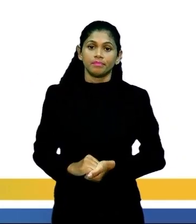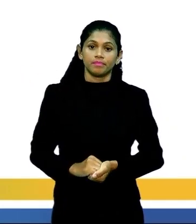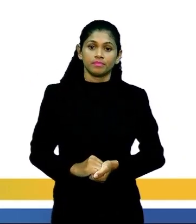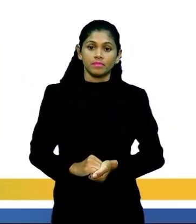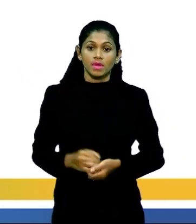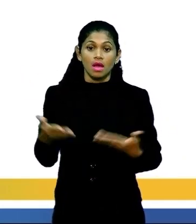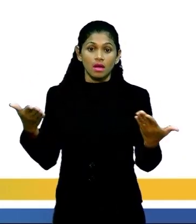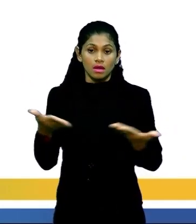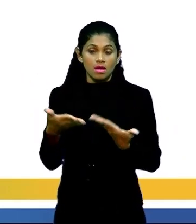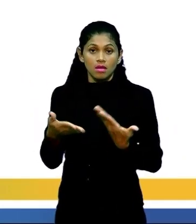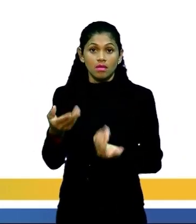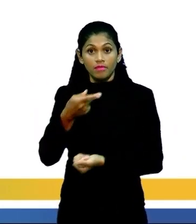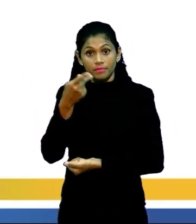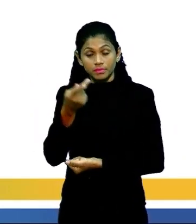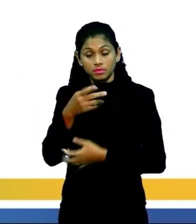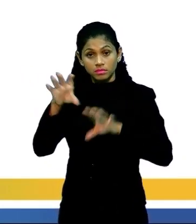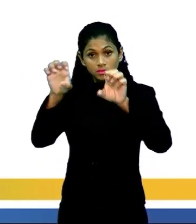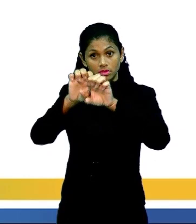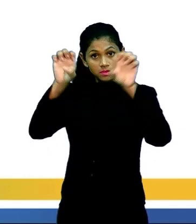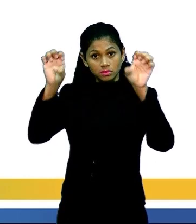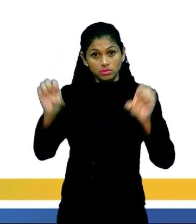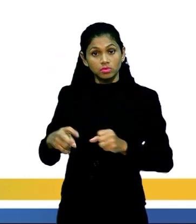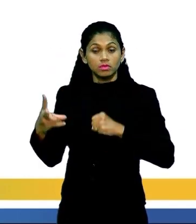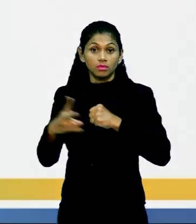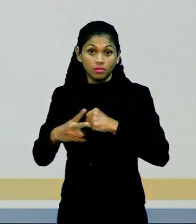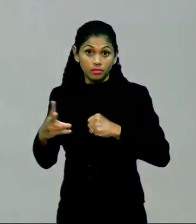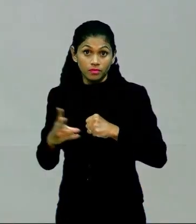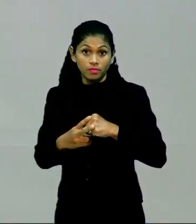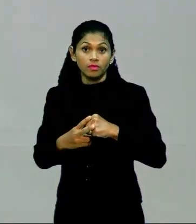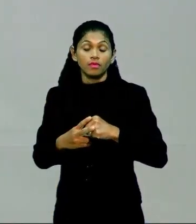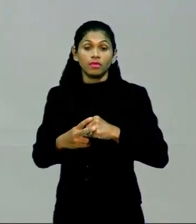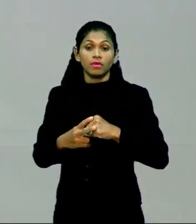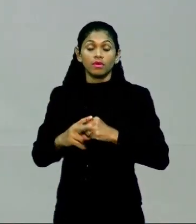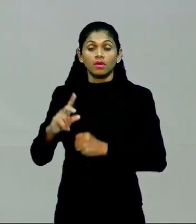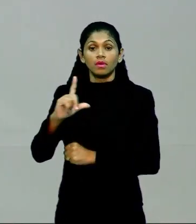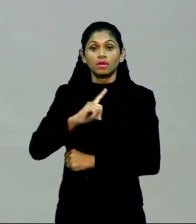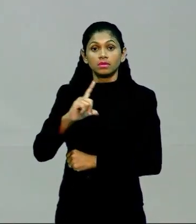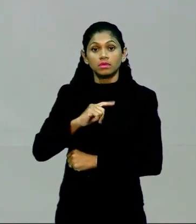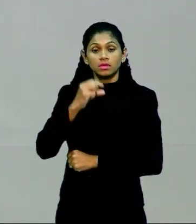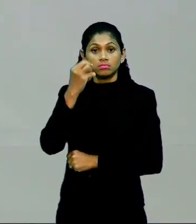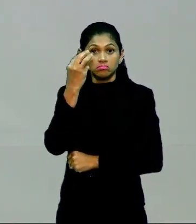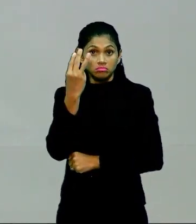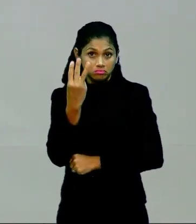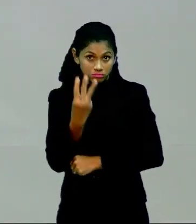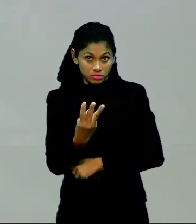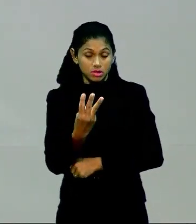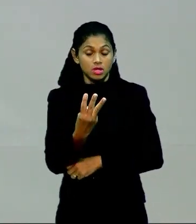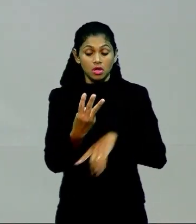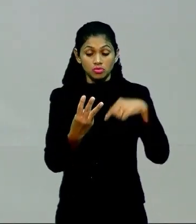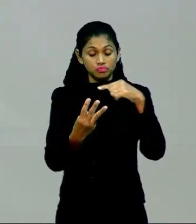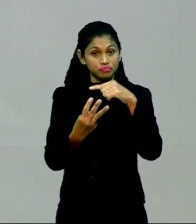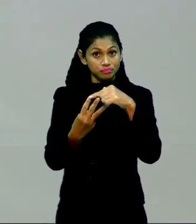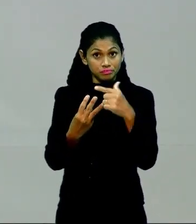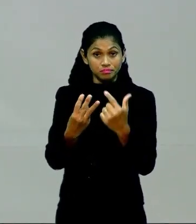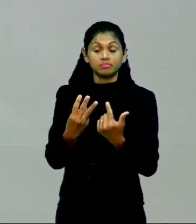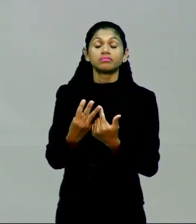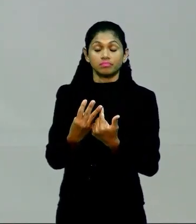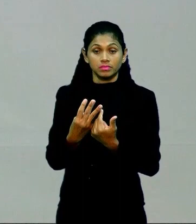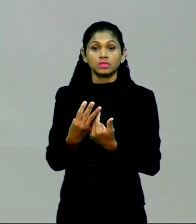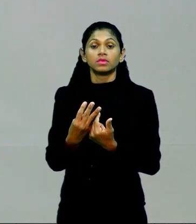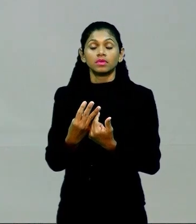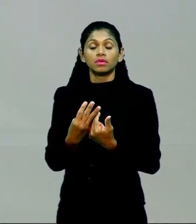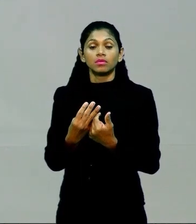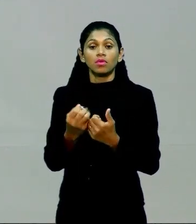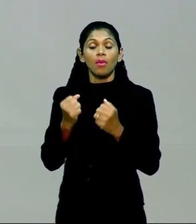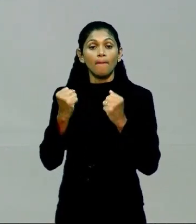Agora nós vamos falar sobre a estrutura desse verbo. Nós vamos ter três tipos de modo que você vai